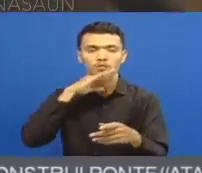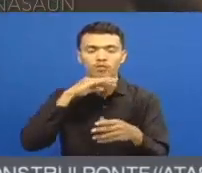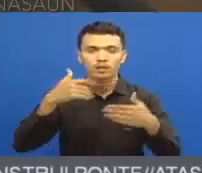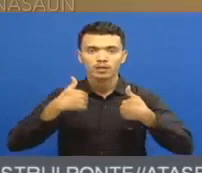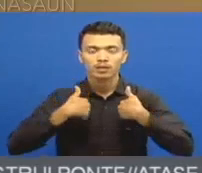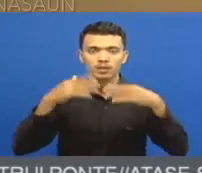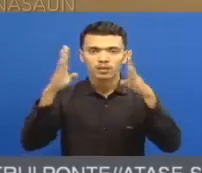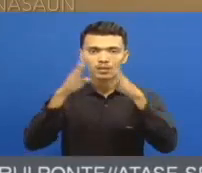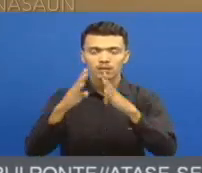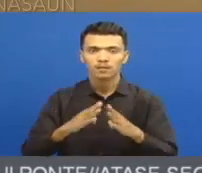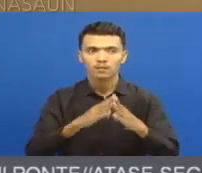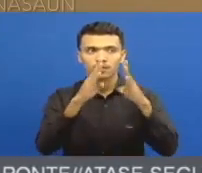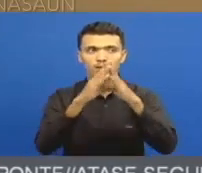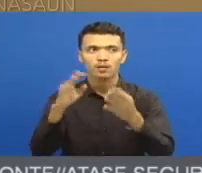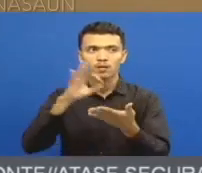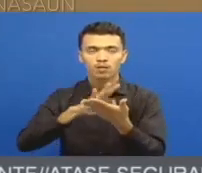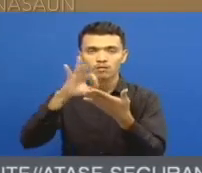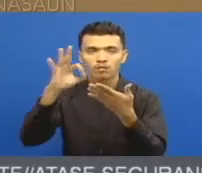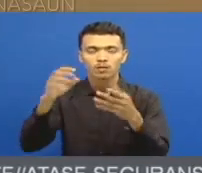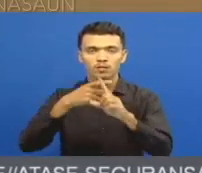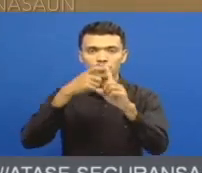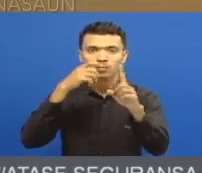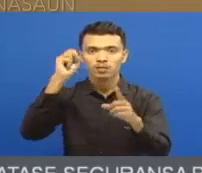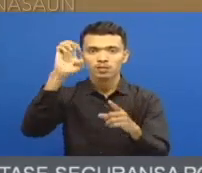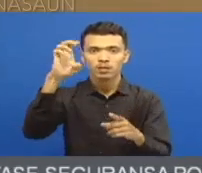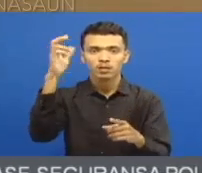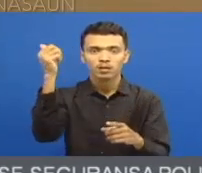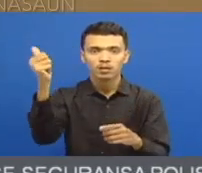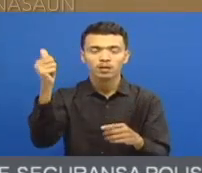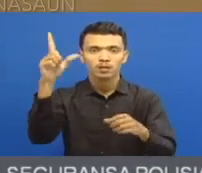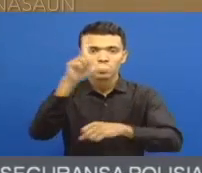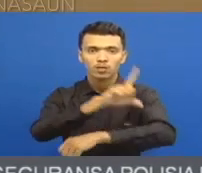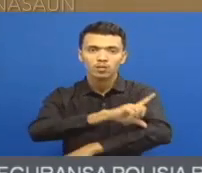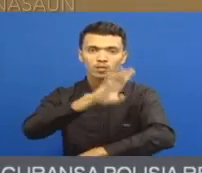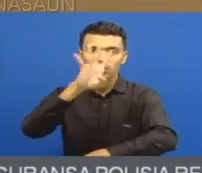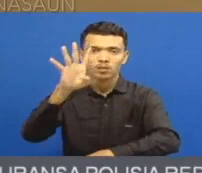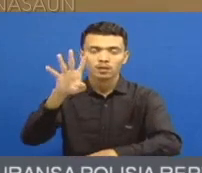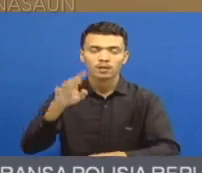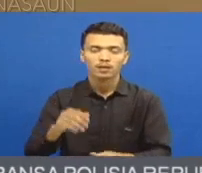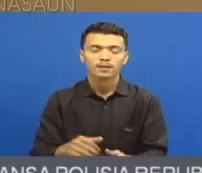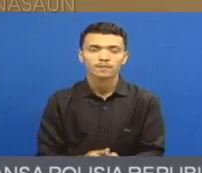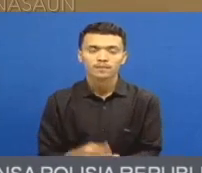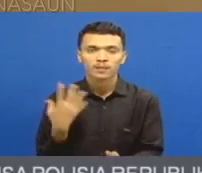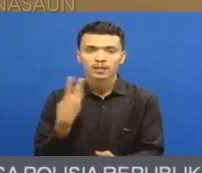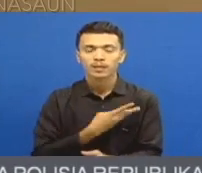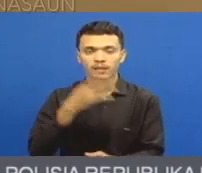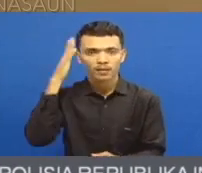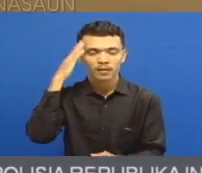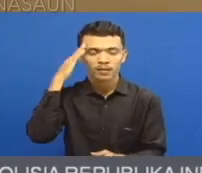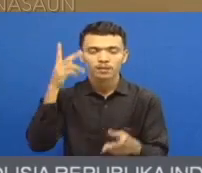cidade. A formação ne bem a kusi seia durante loron hat, durante ne ita so hatene det